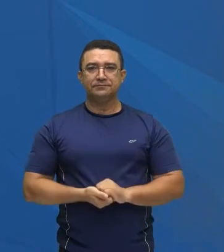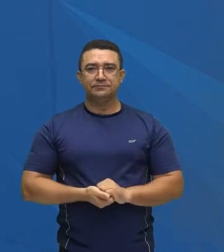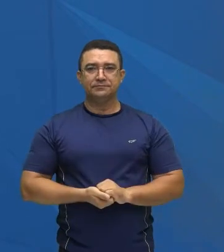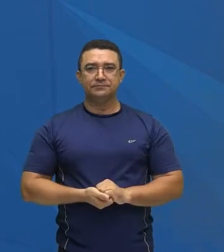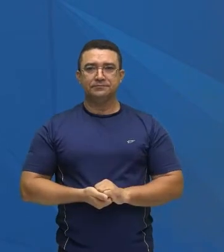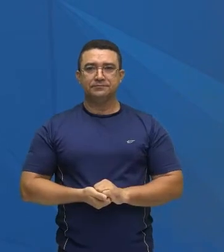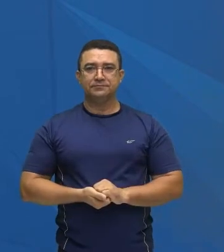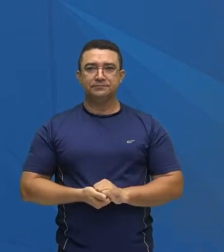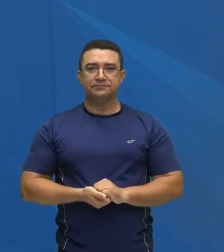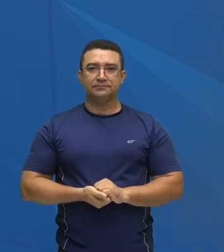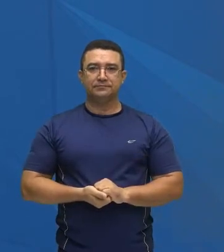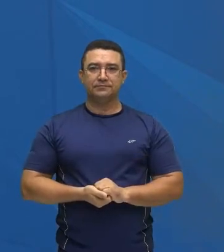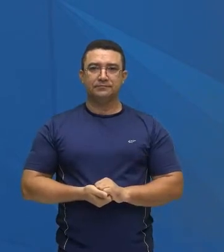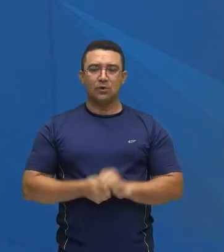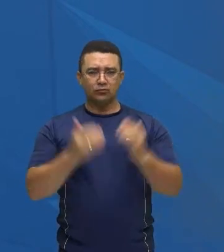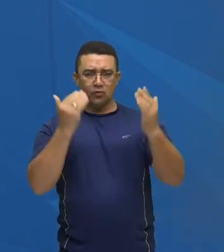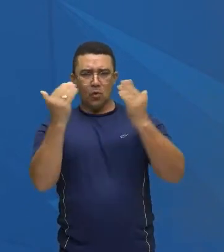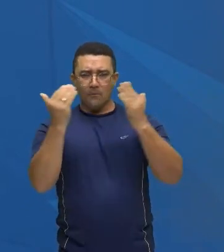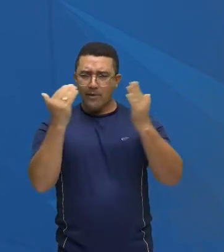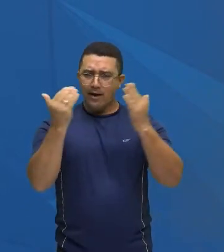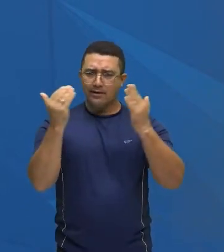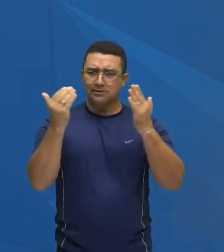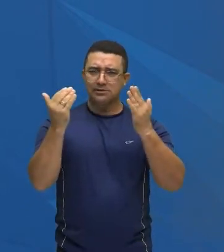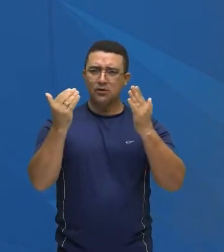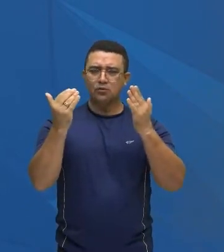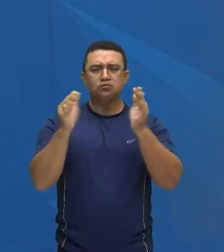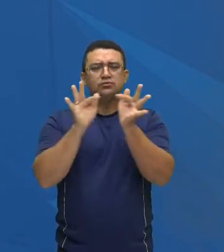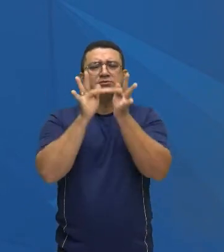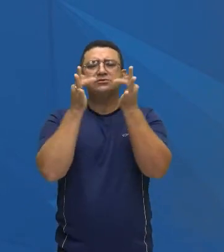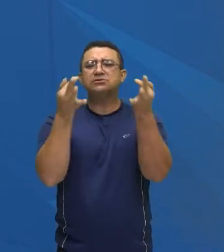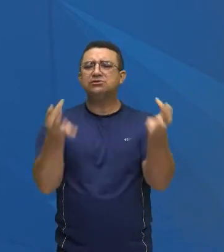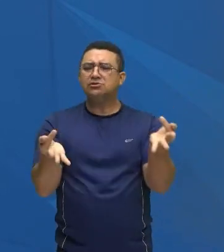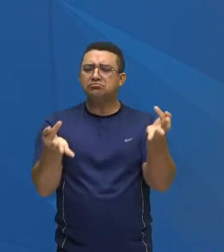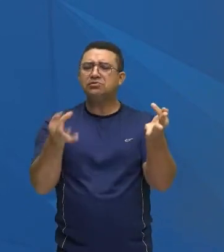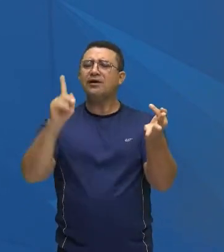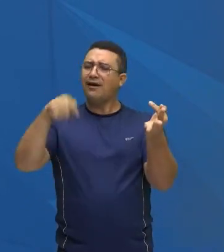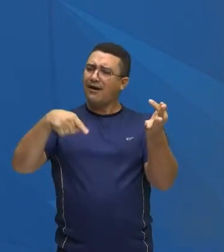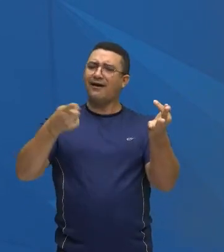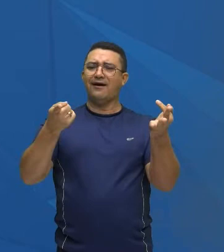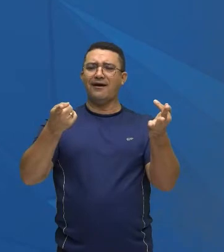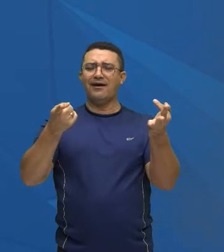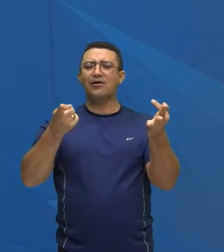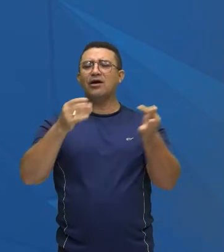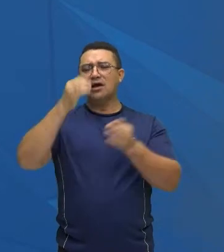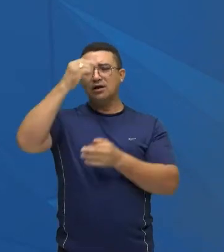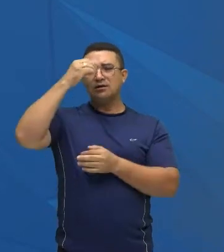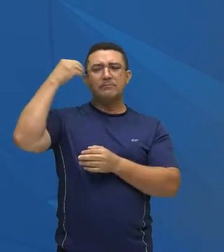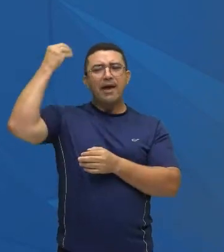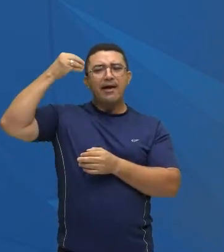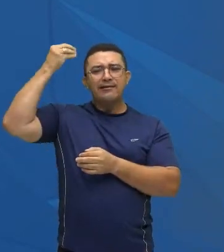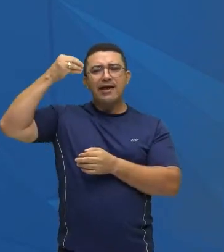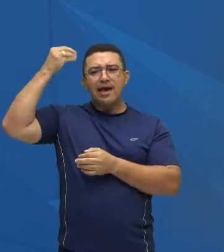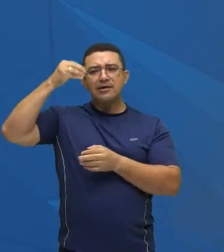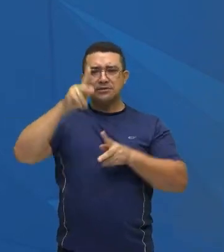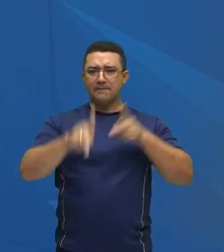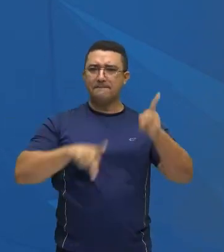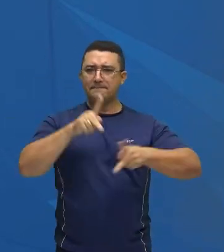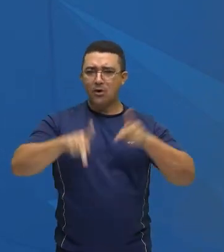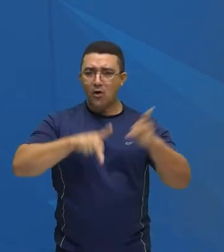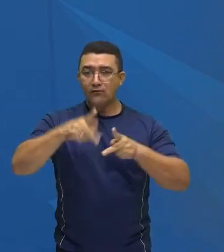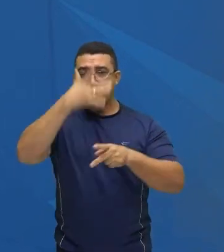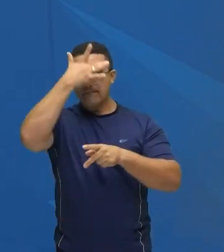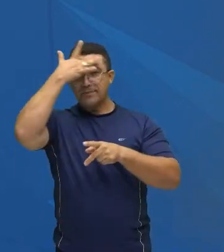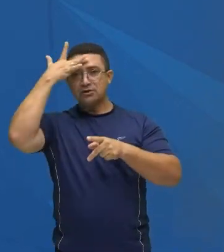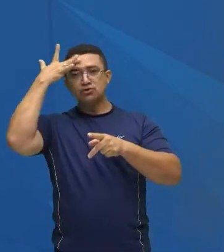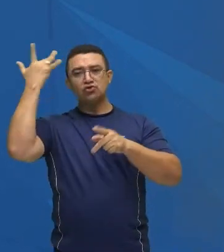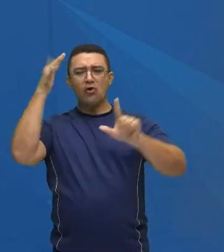que interessante, né? Uma comparação simples, um conhecimento popular de alguém que provavelmente estava observando ali uma